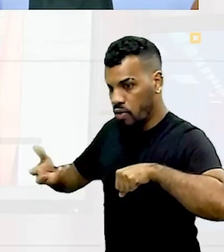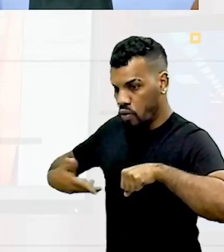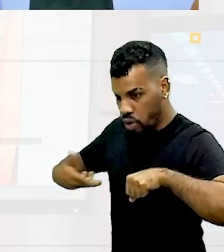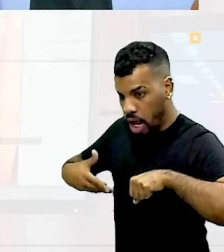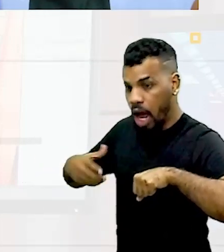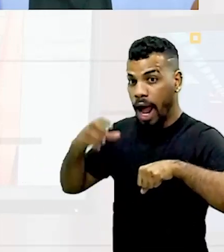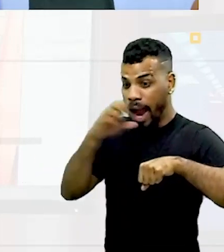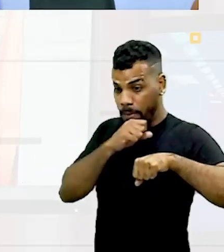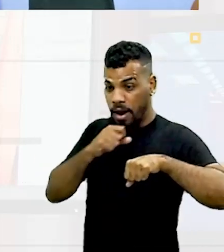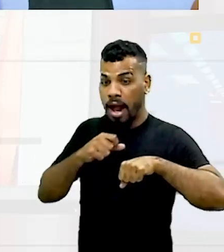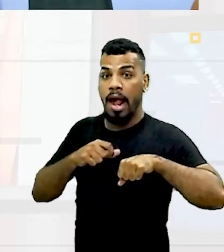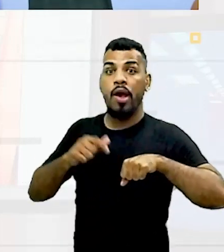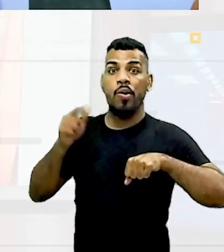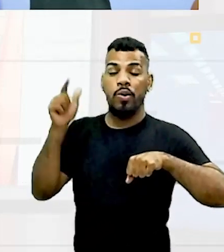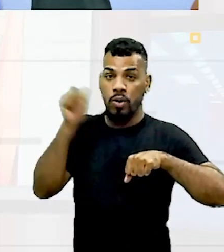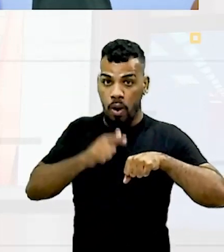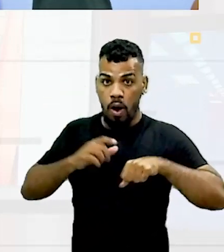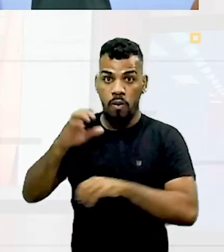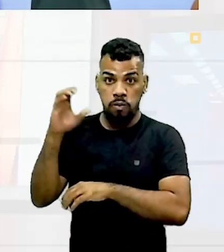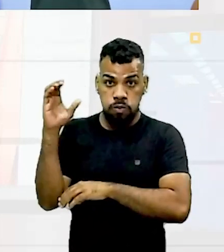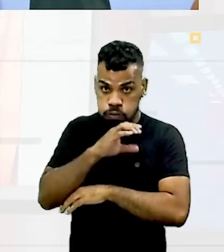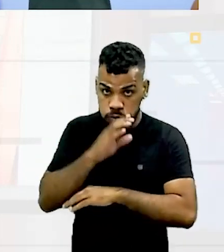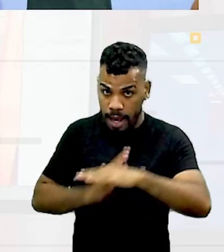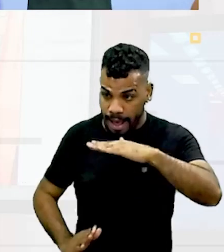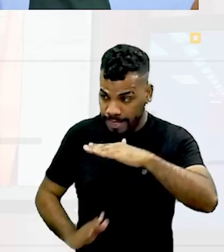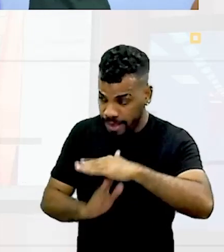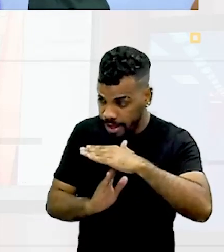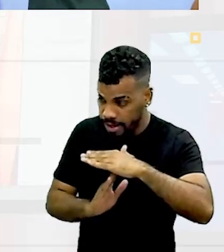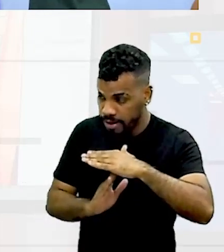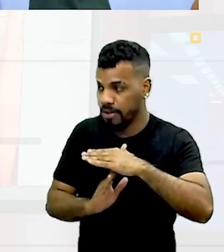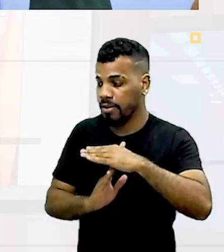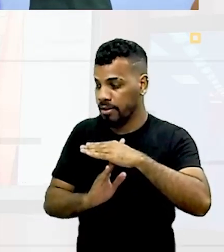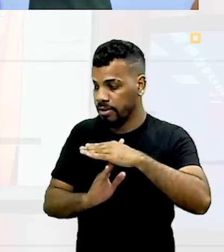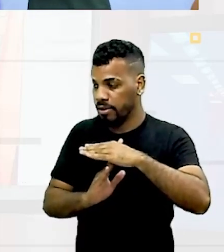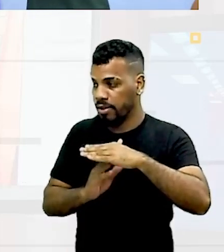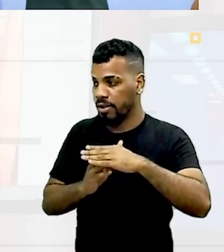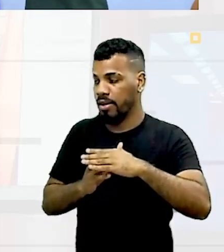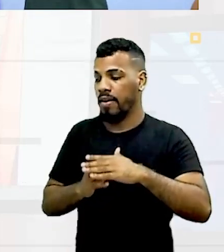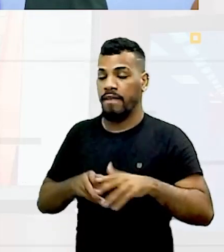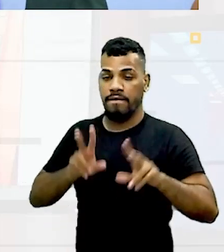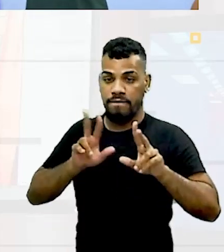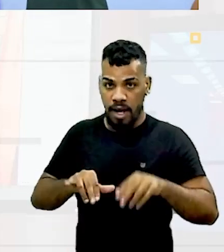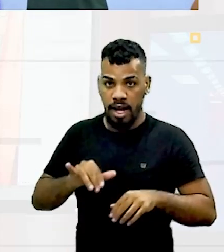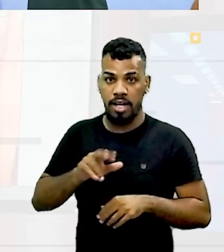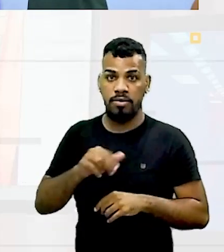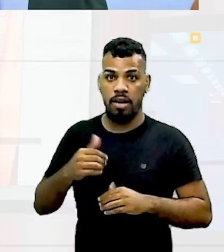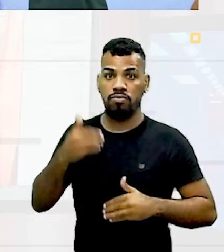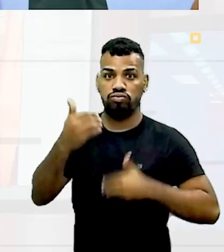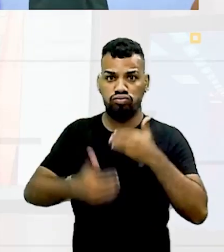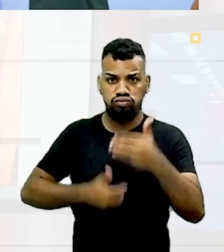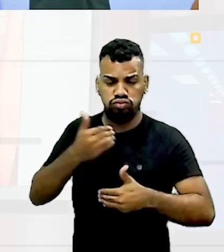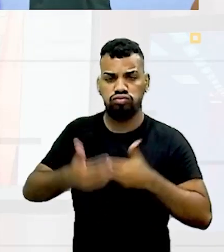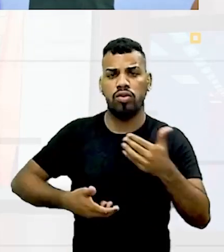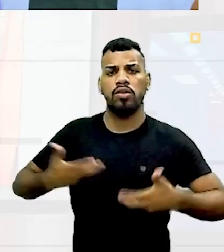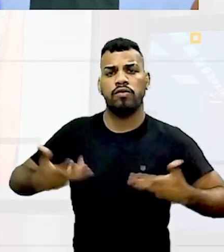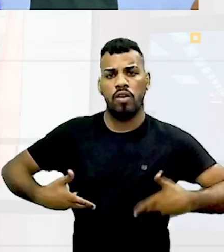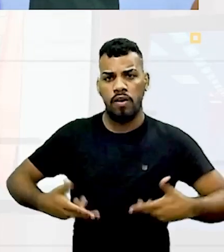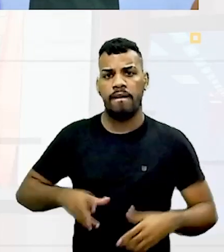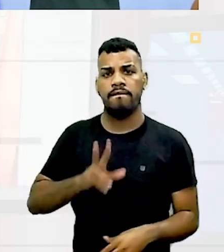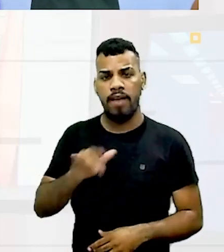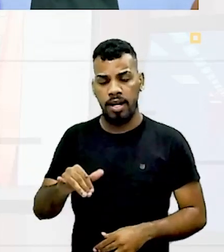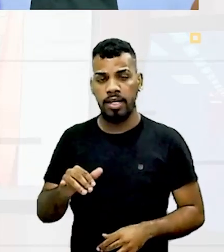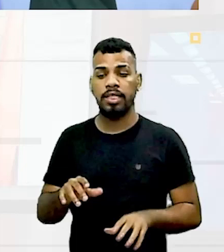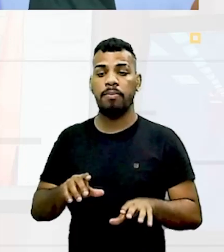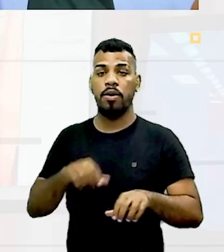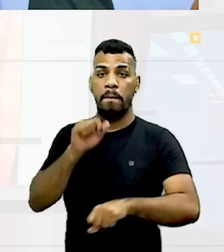do momento que ele atinge a velocidade necessária, ele vai ficar nessa constante de velocidade e na hora